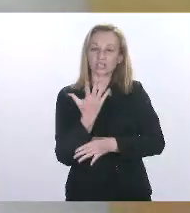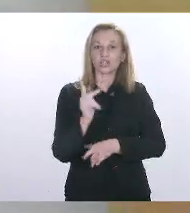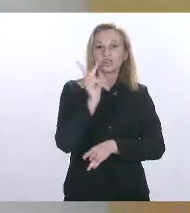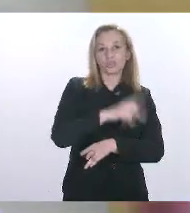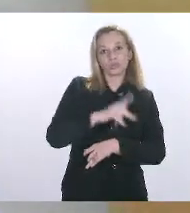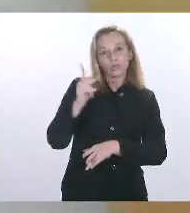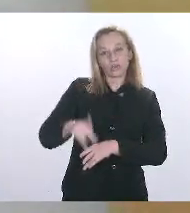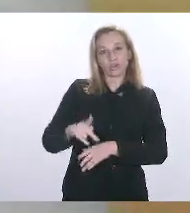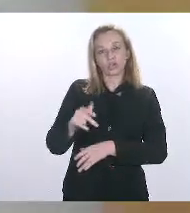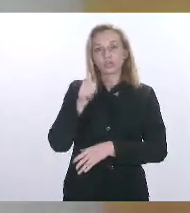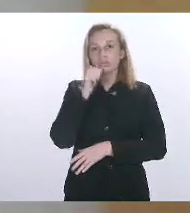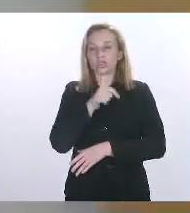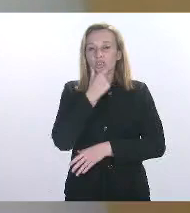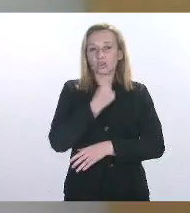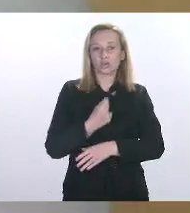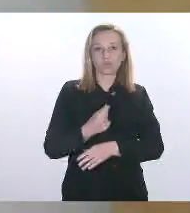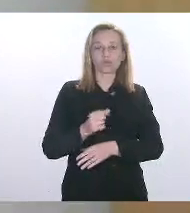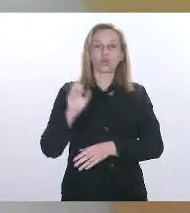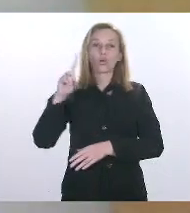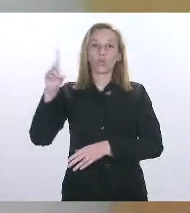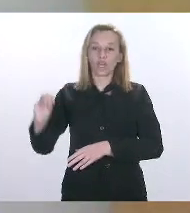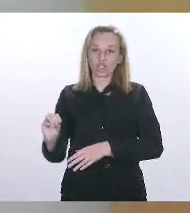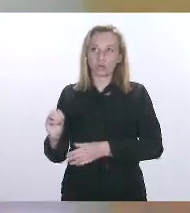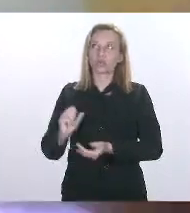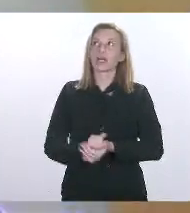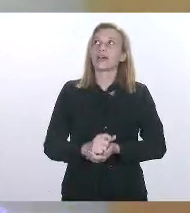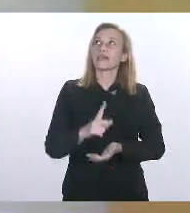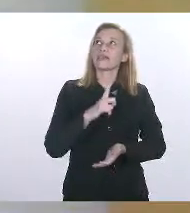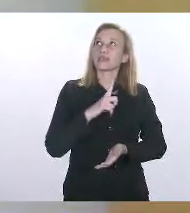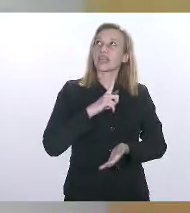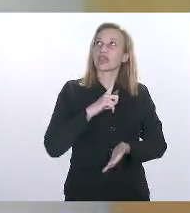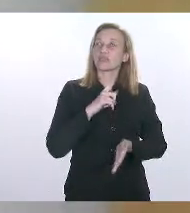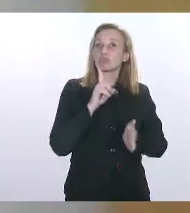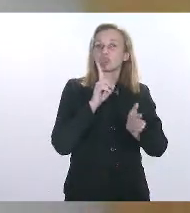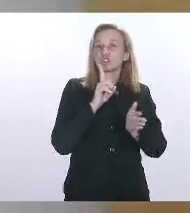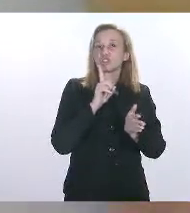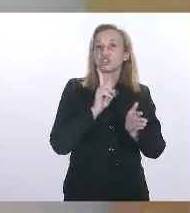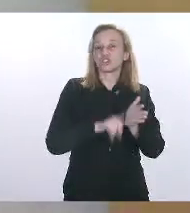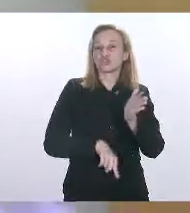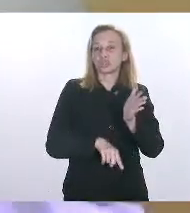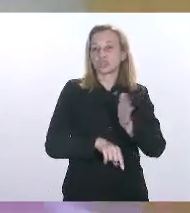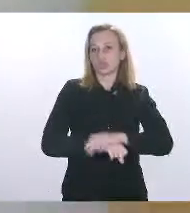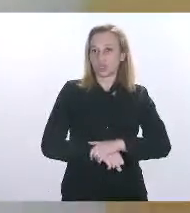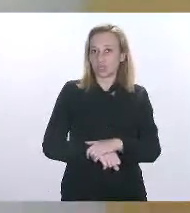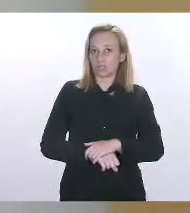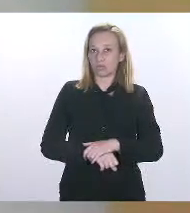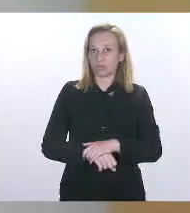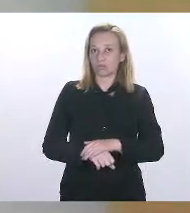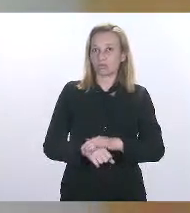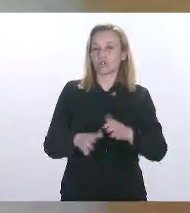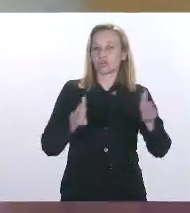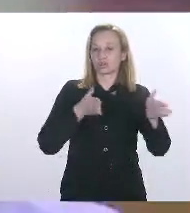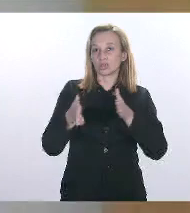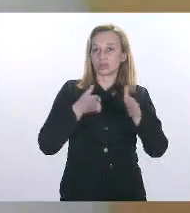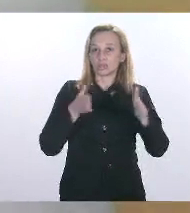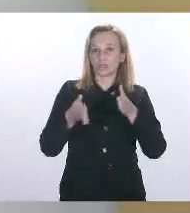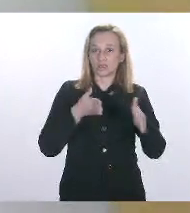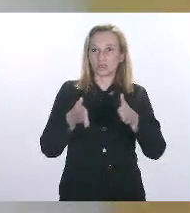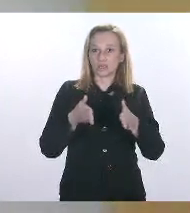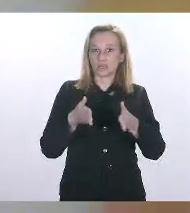professores e professoras da UESO tenham uma remuneração e uma carreira completamente diferente